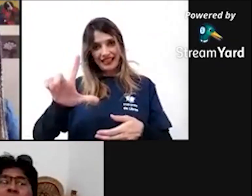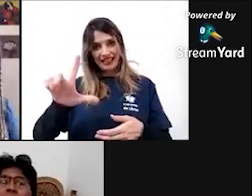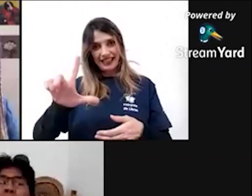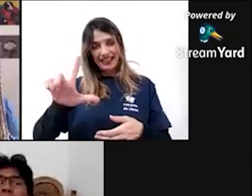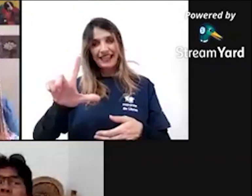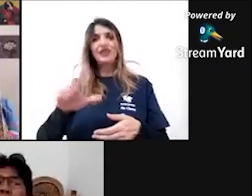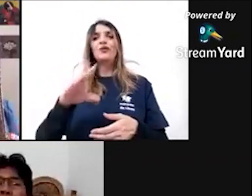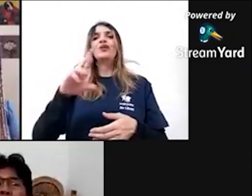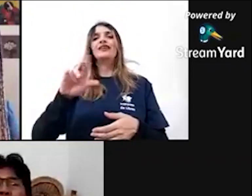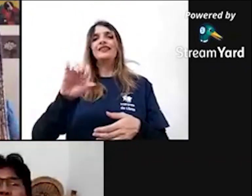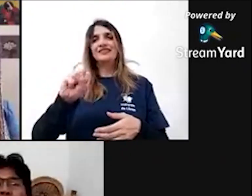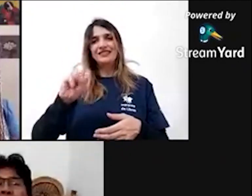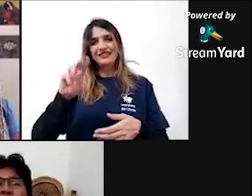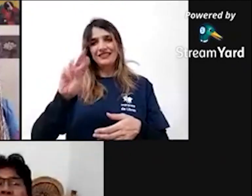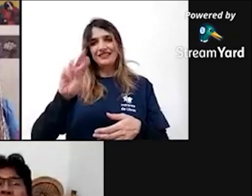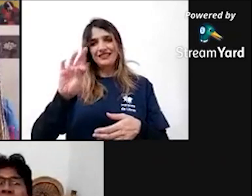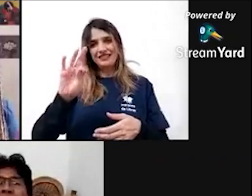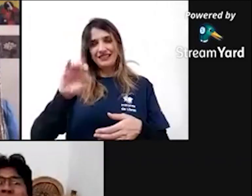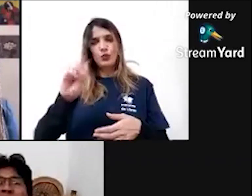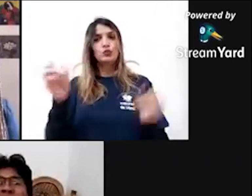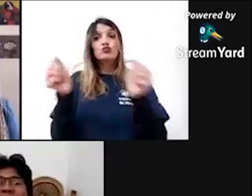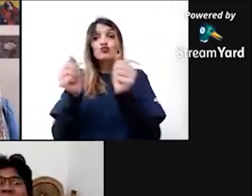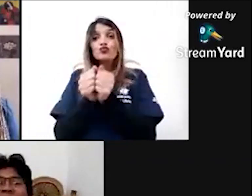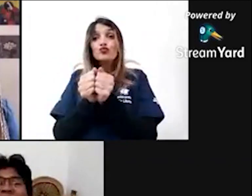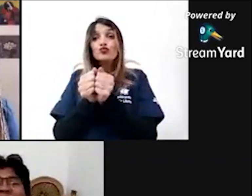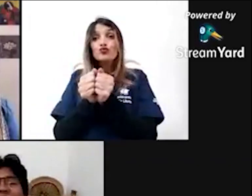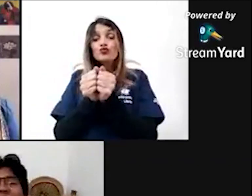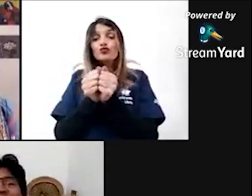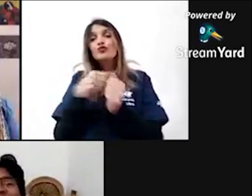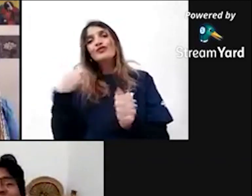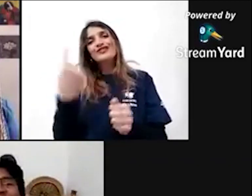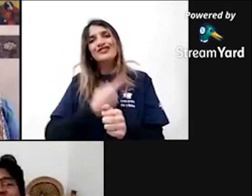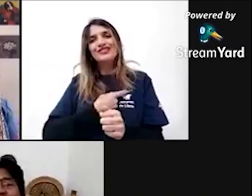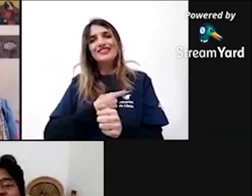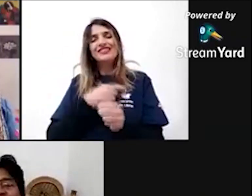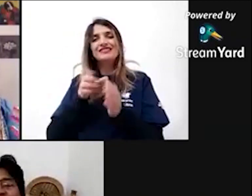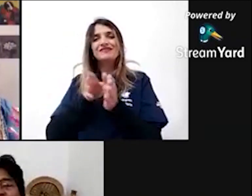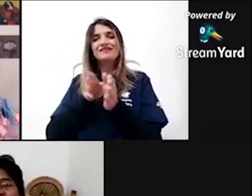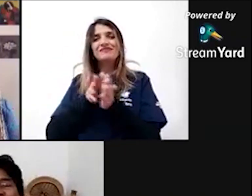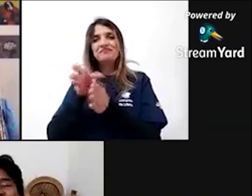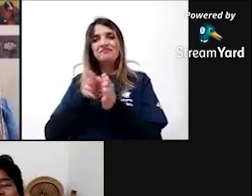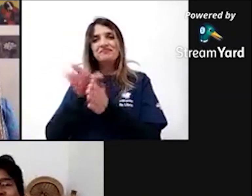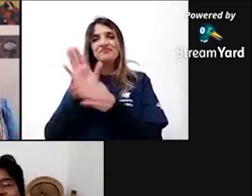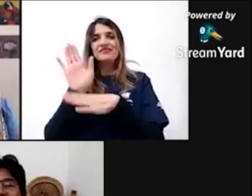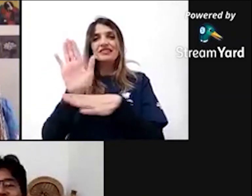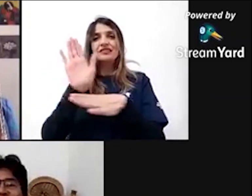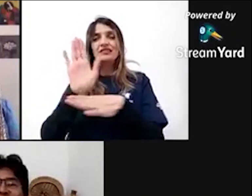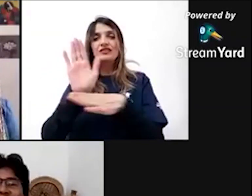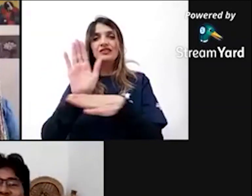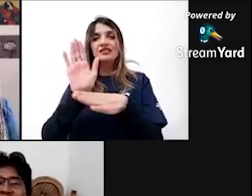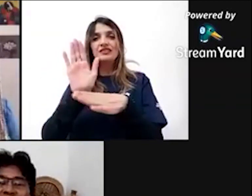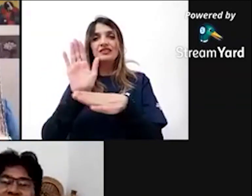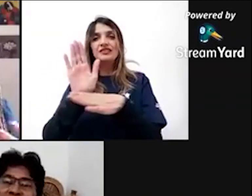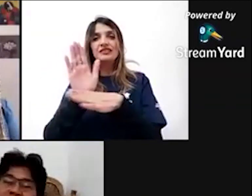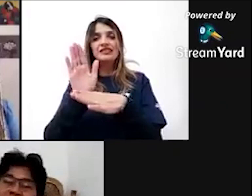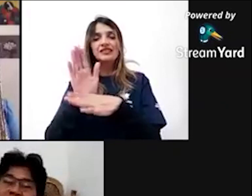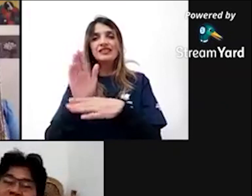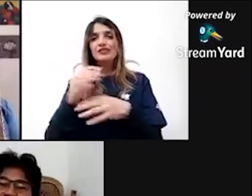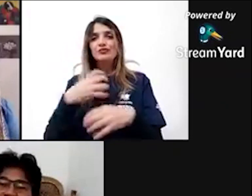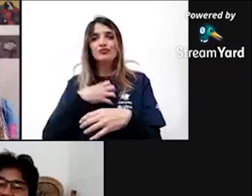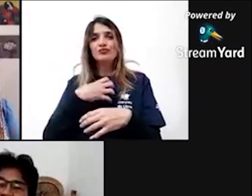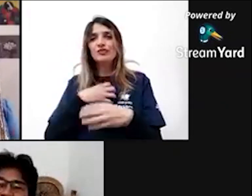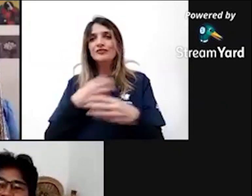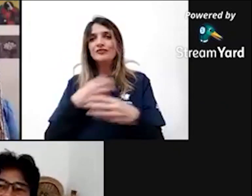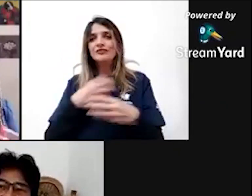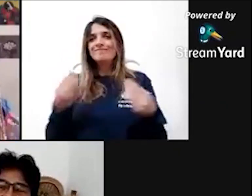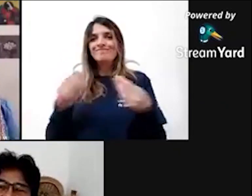Orsano, que estão com a gente, que são assessores e que contribuem de forma riquíssima com as nossas